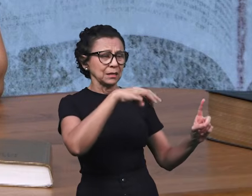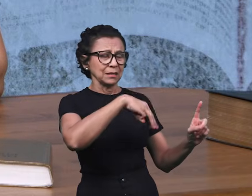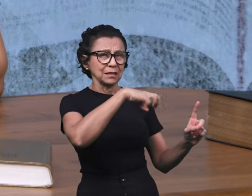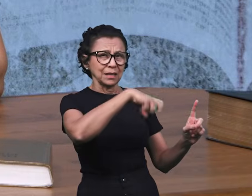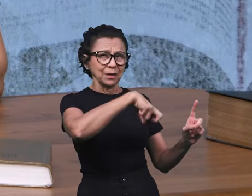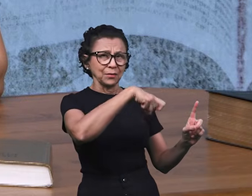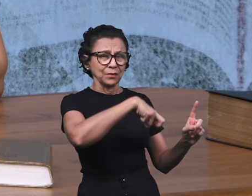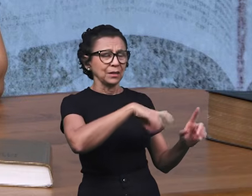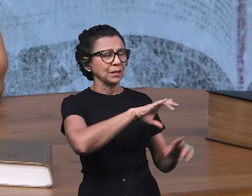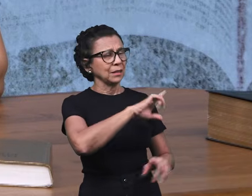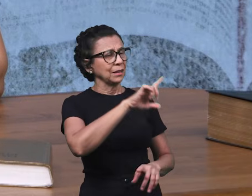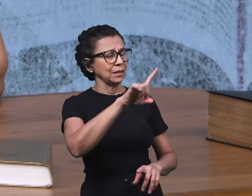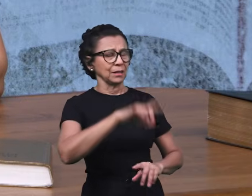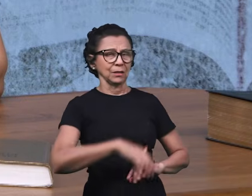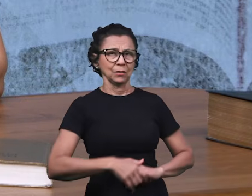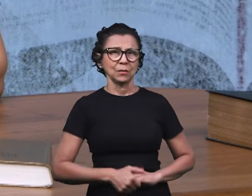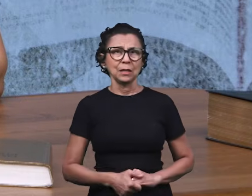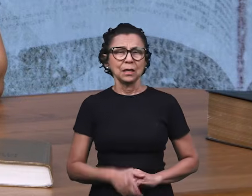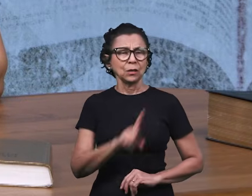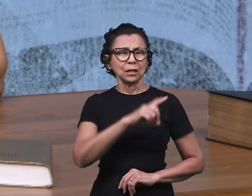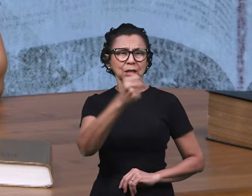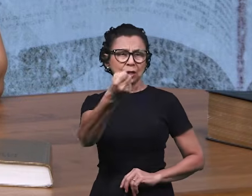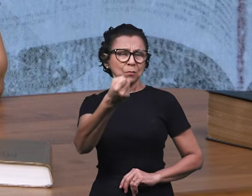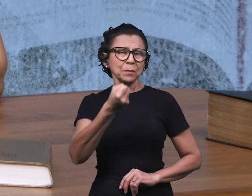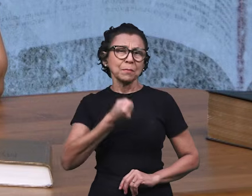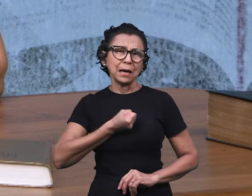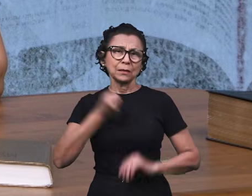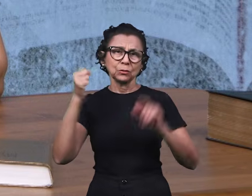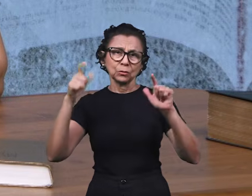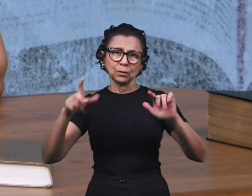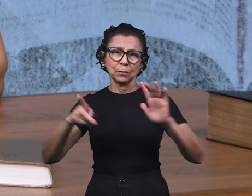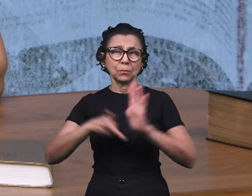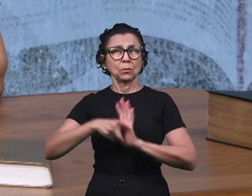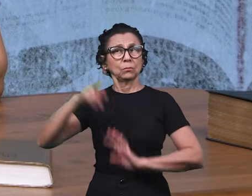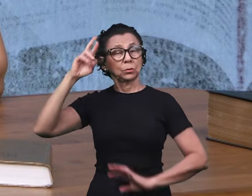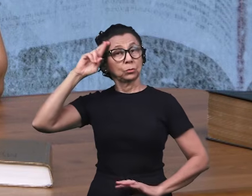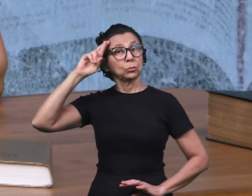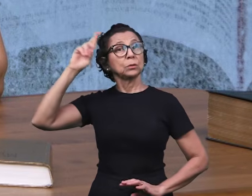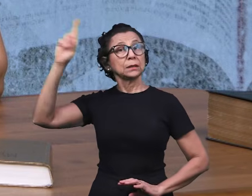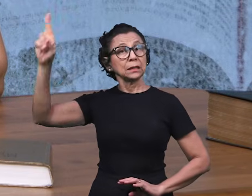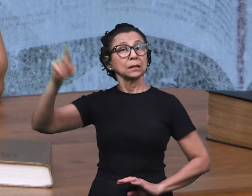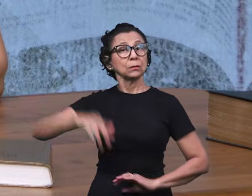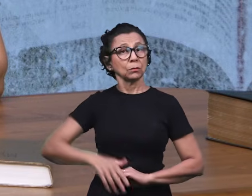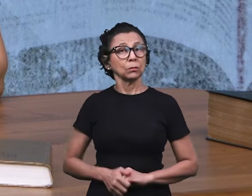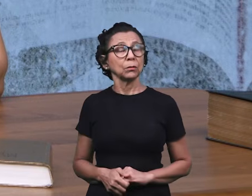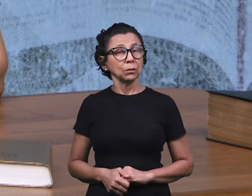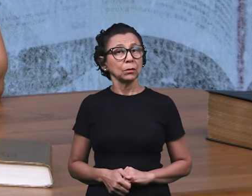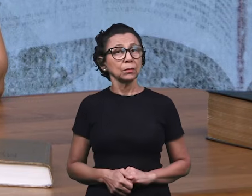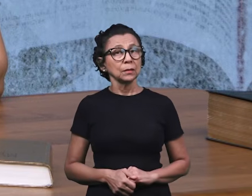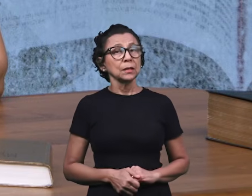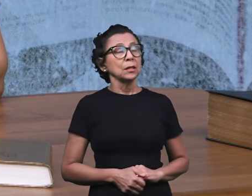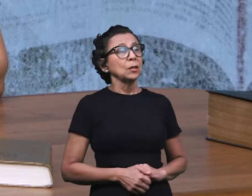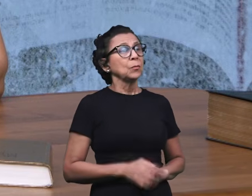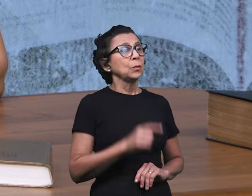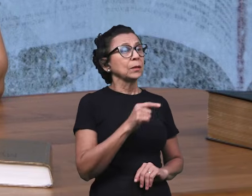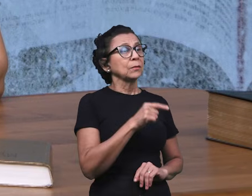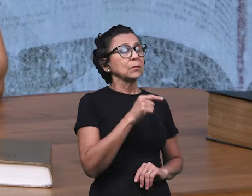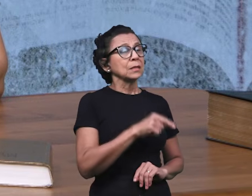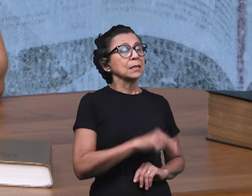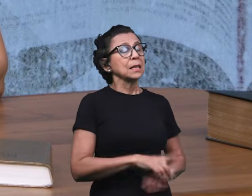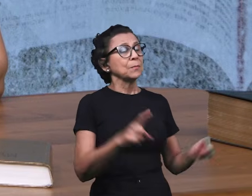meu sangue na terra diante do Senhor, pois saiu o rei de Israel em busca de uma